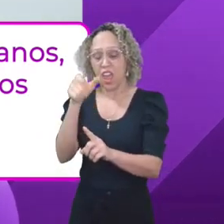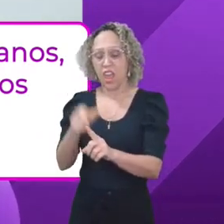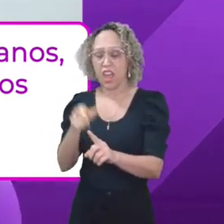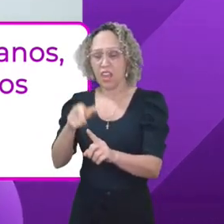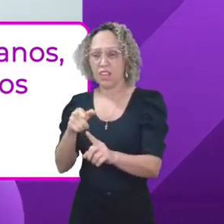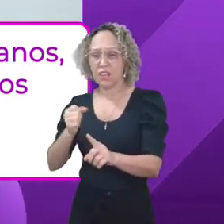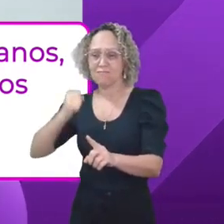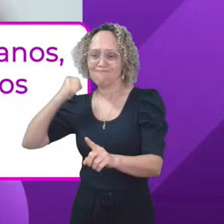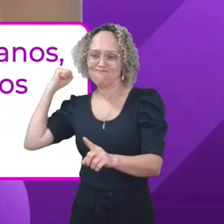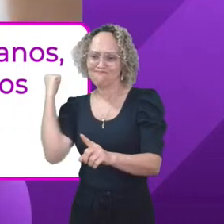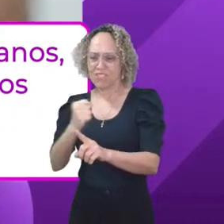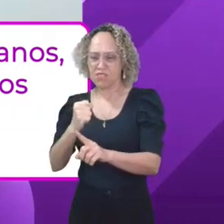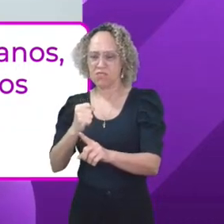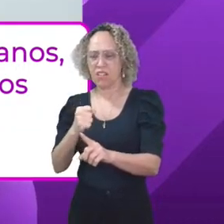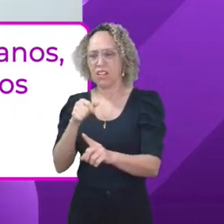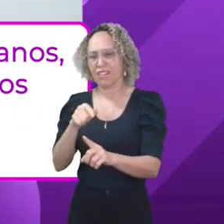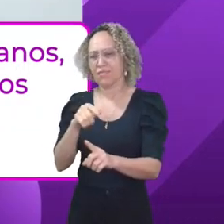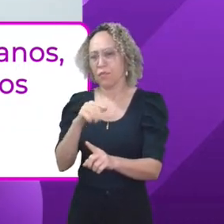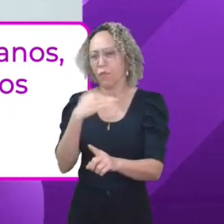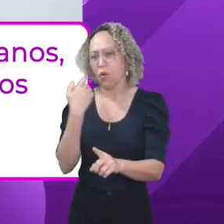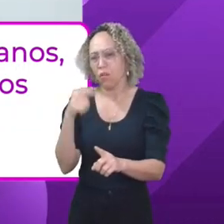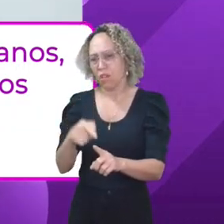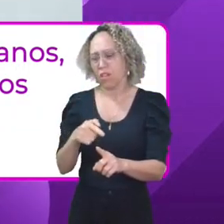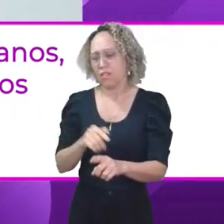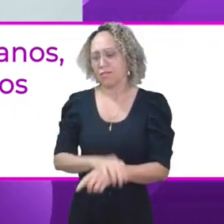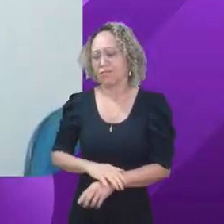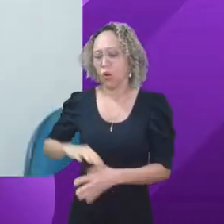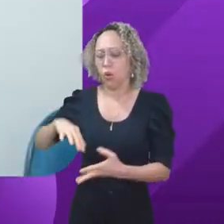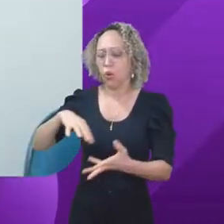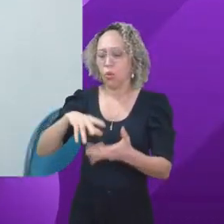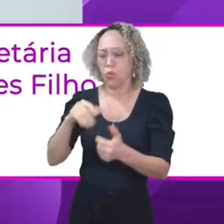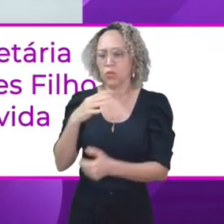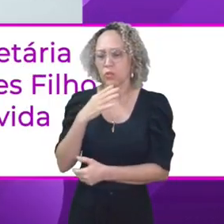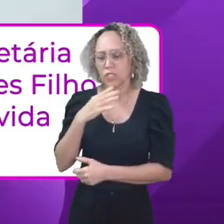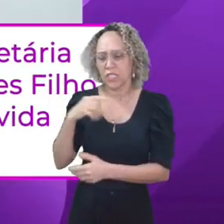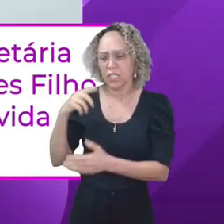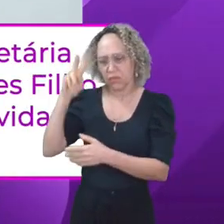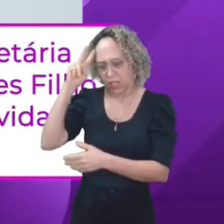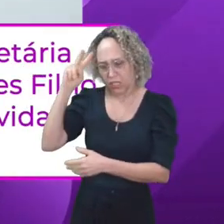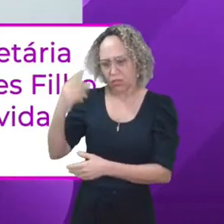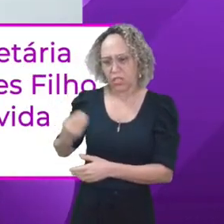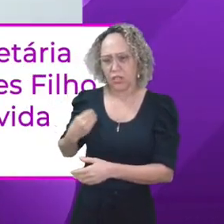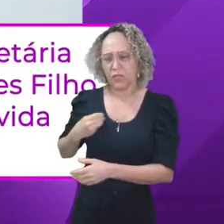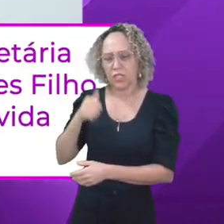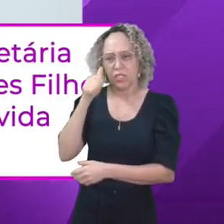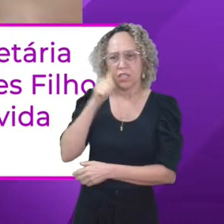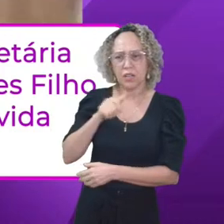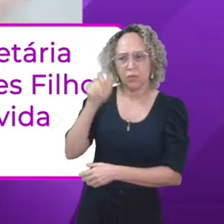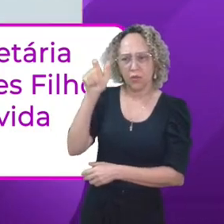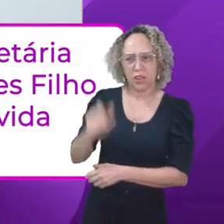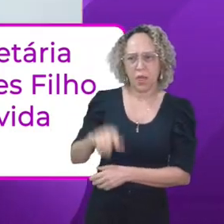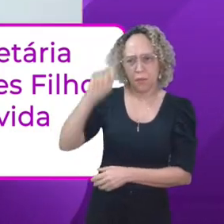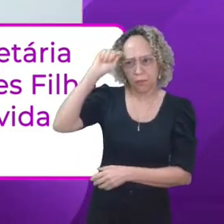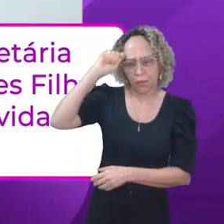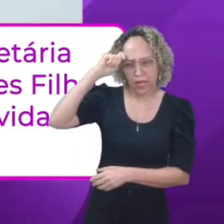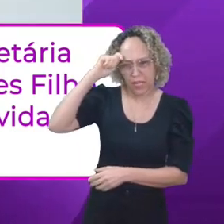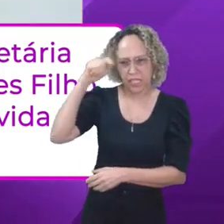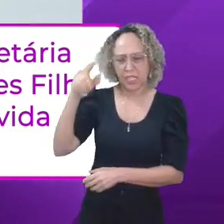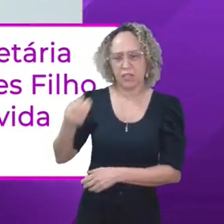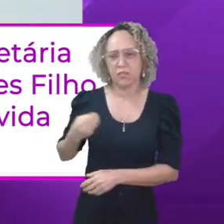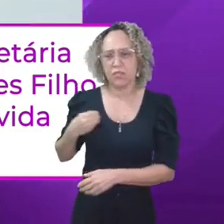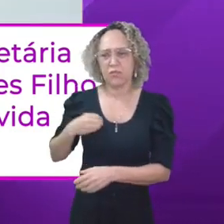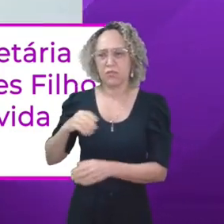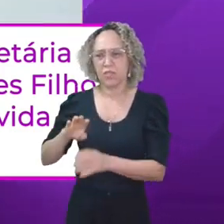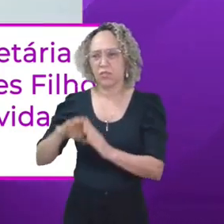já está a par dessa luta. O mundo conheceu a história daquela mulher preta que lutou, aquela quilombola e que foi tirada do nosso meio, né? De uma